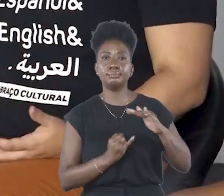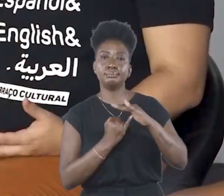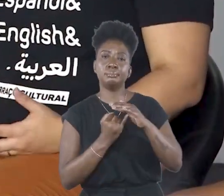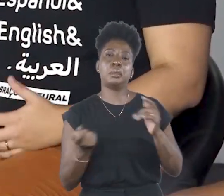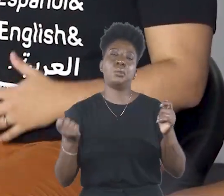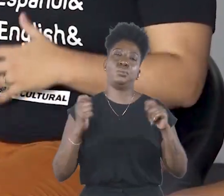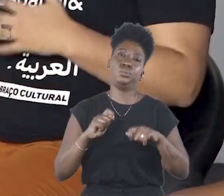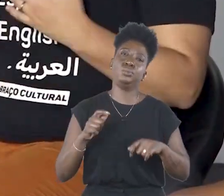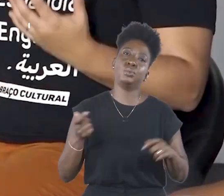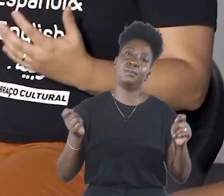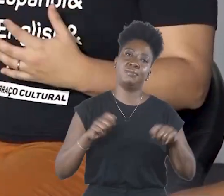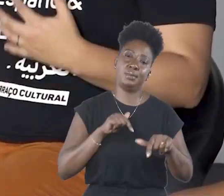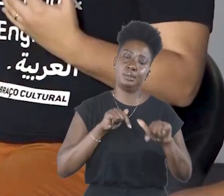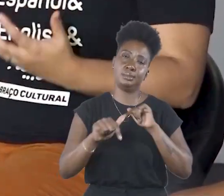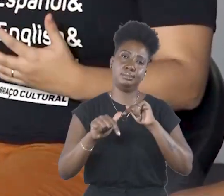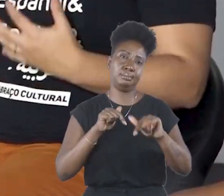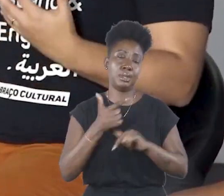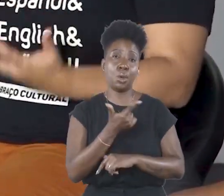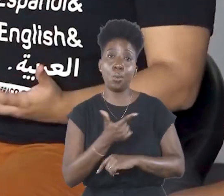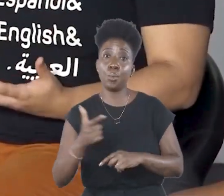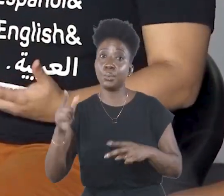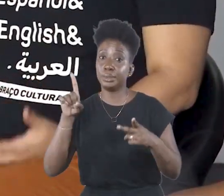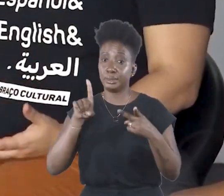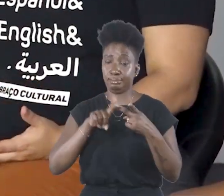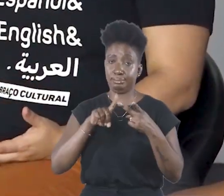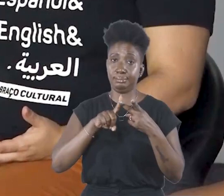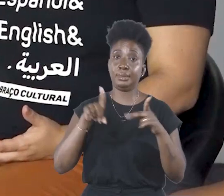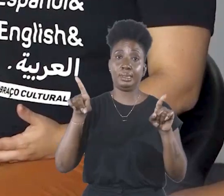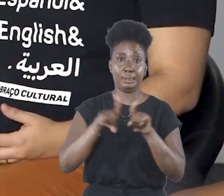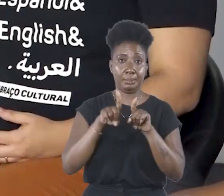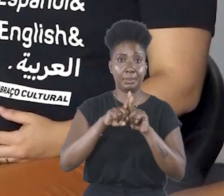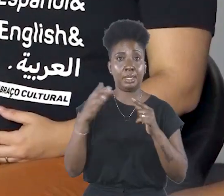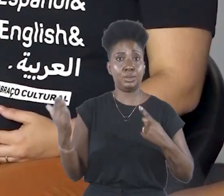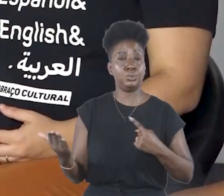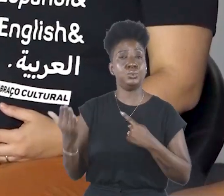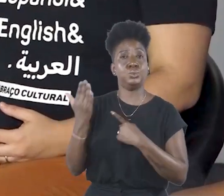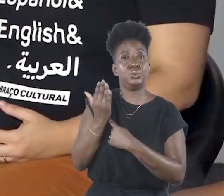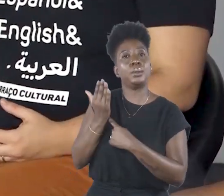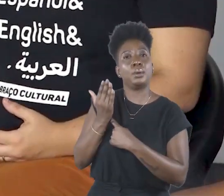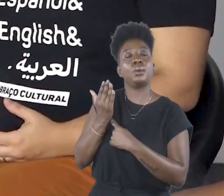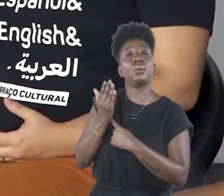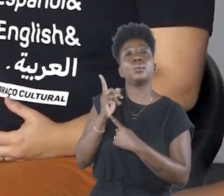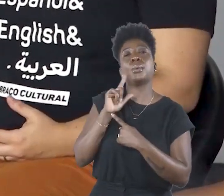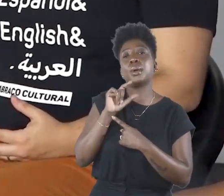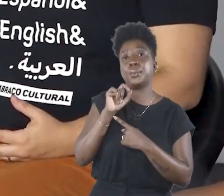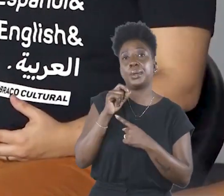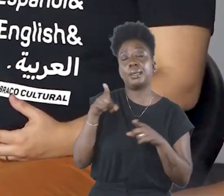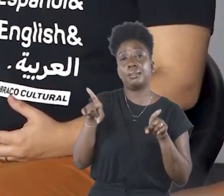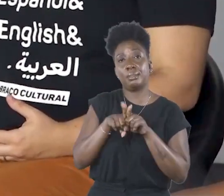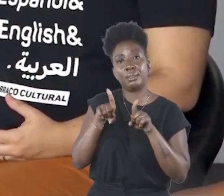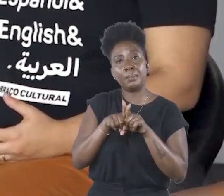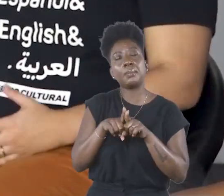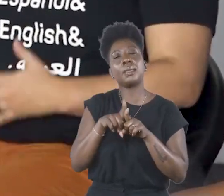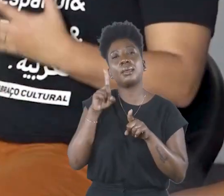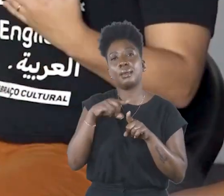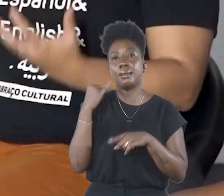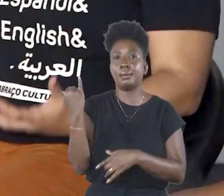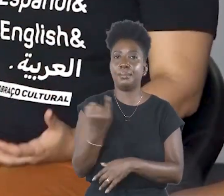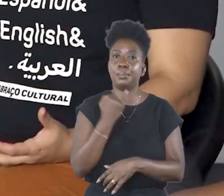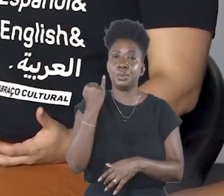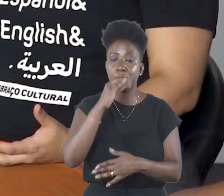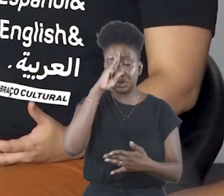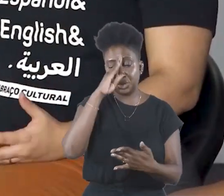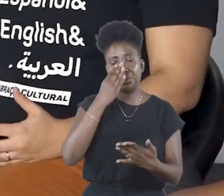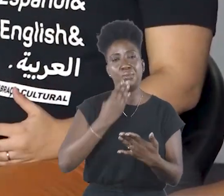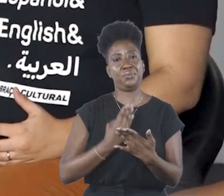línguas estrangeiras, mas principalmente levar essa questão para outros espaços. Financiar os nossos projetos, então a gente tem a